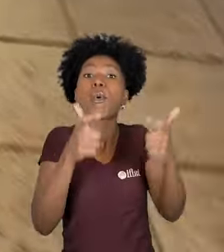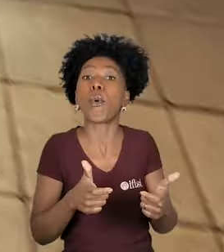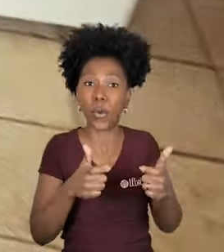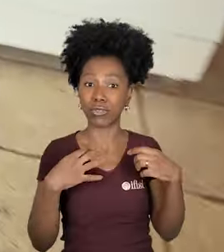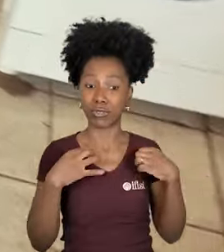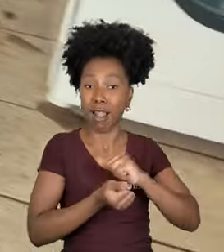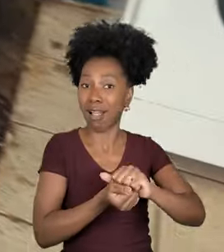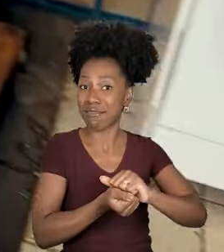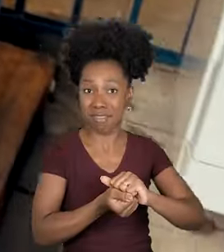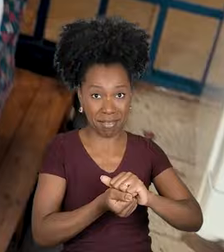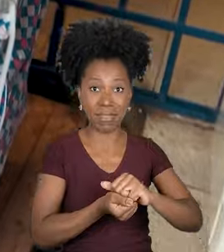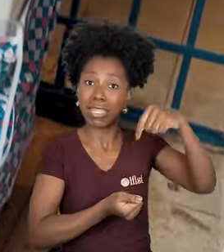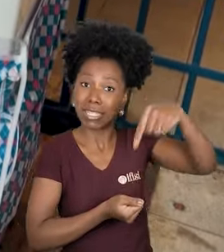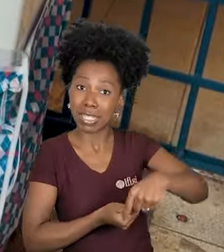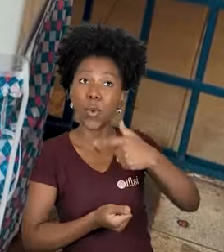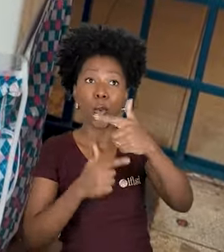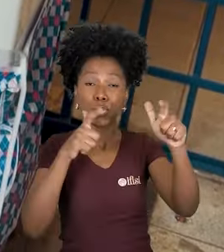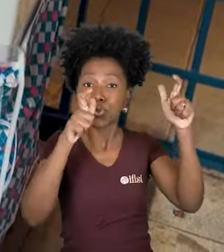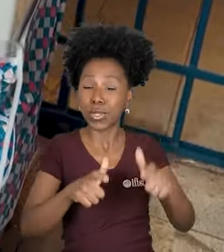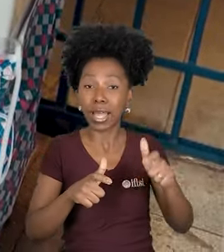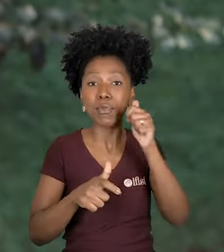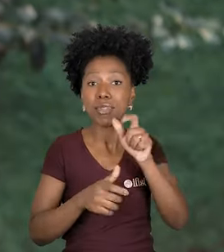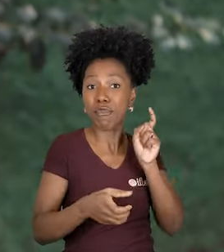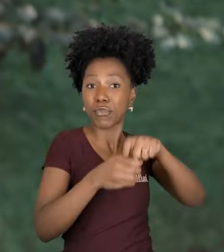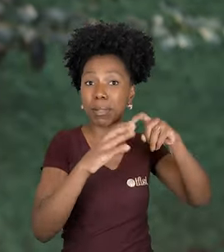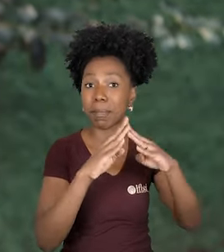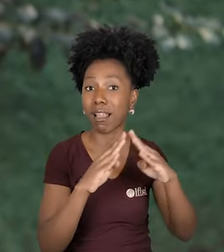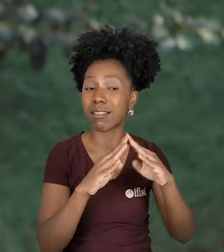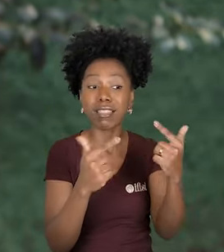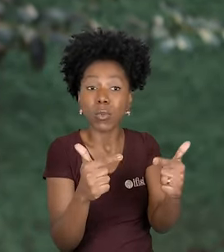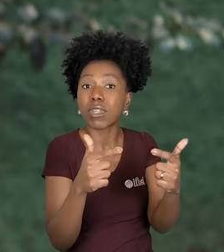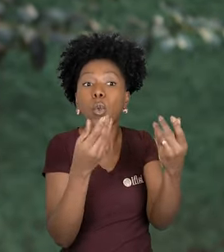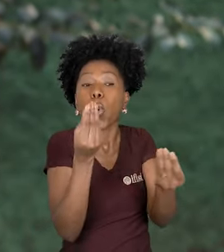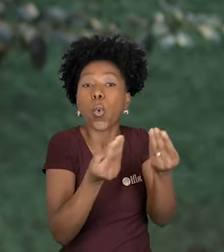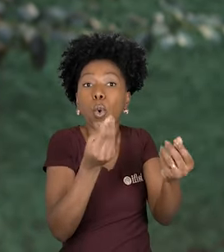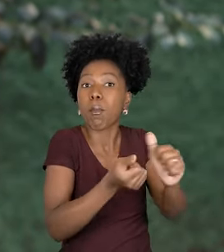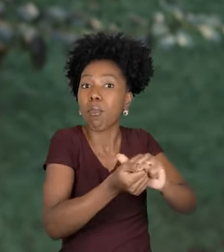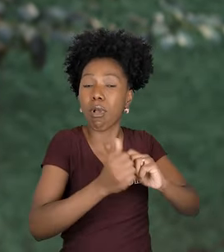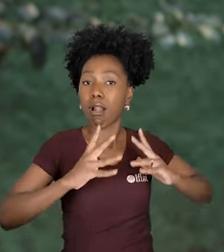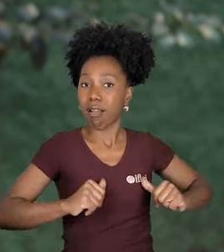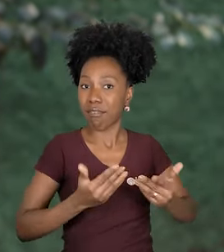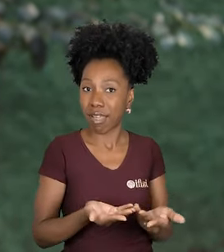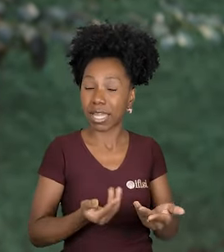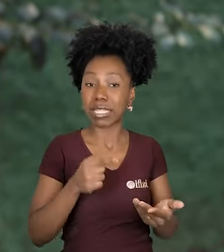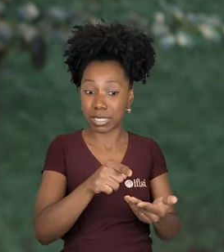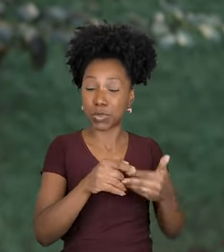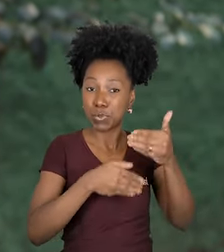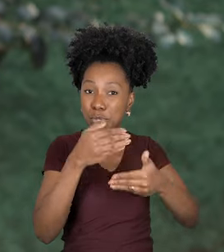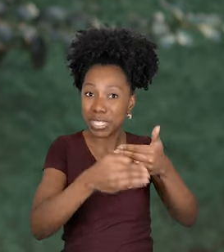roupa. E muitas, não só daqui, mas de outros lugares, vão voltar para casa e não vão ter como lavar a roupa dos seus filhos nem as suas. Esse processo de rede, eu acho